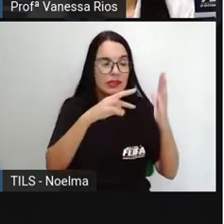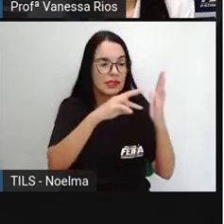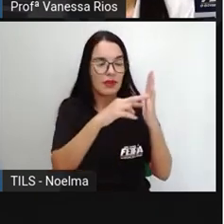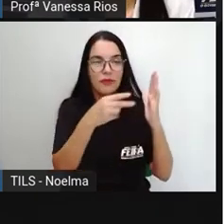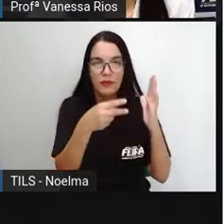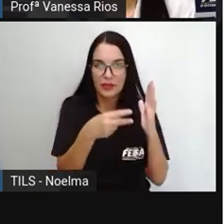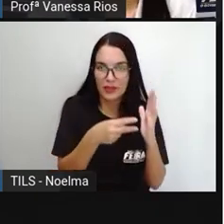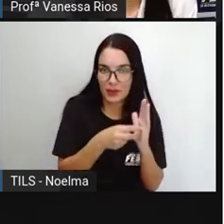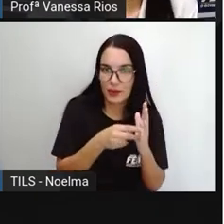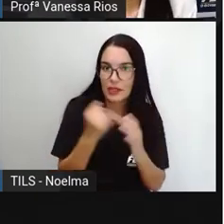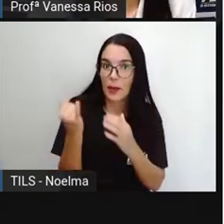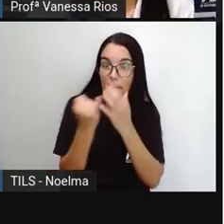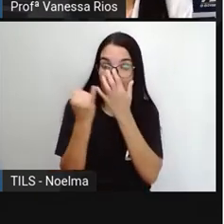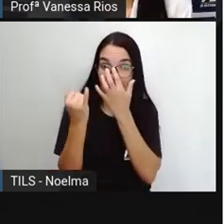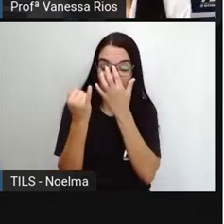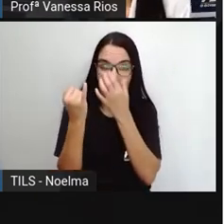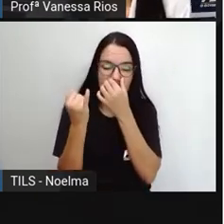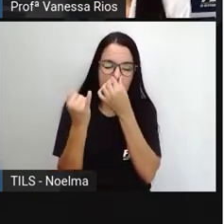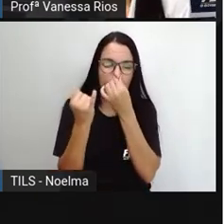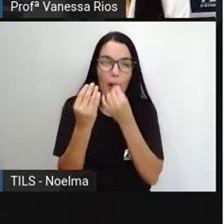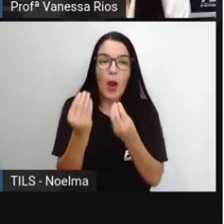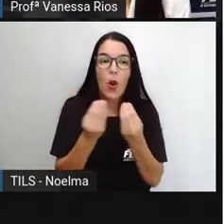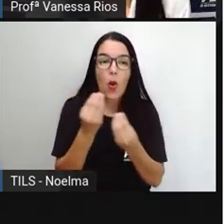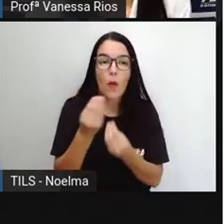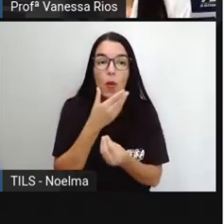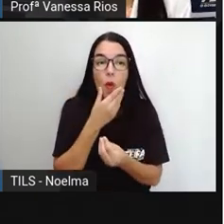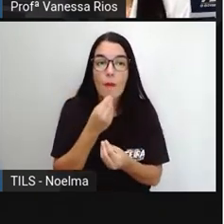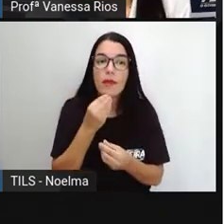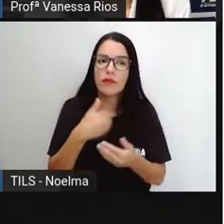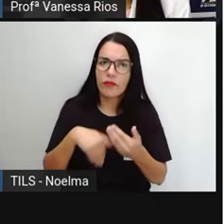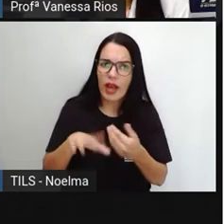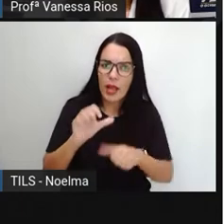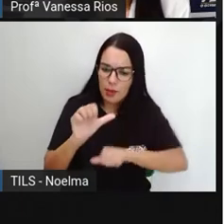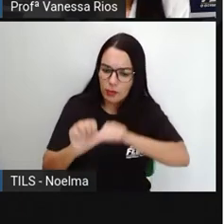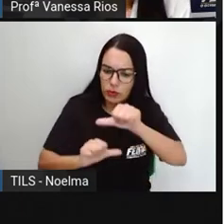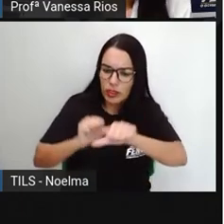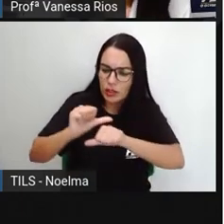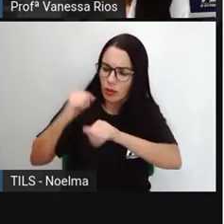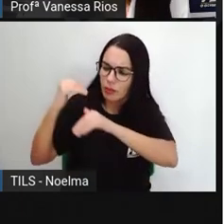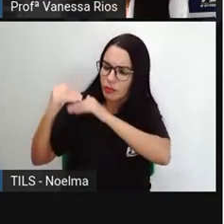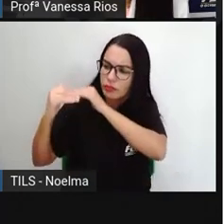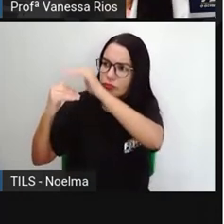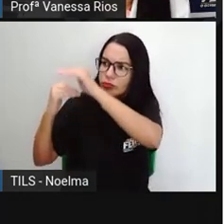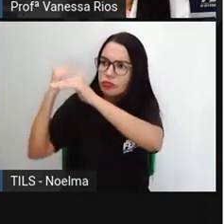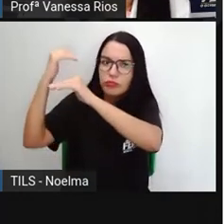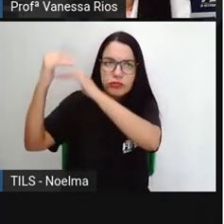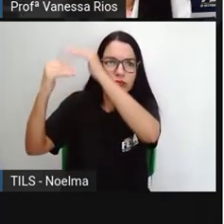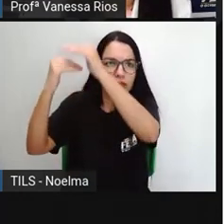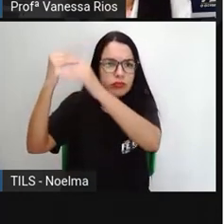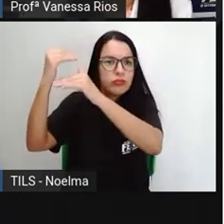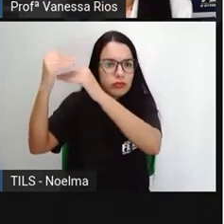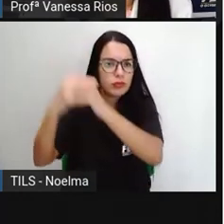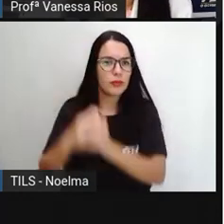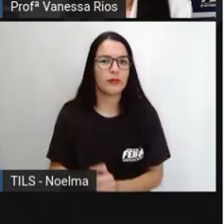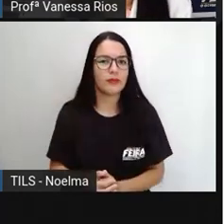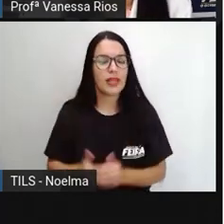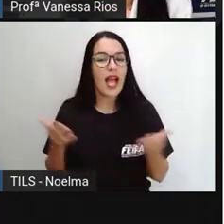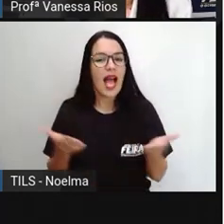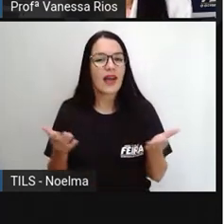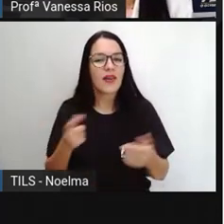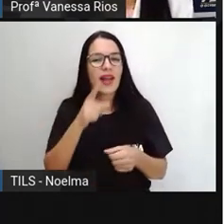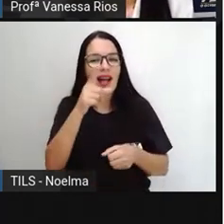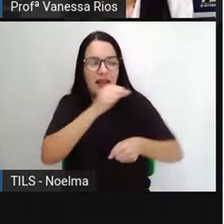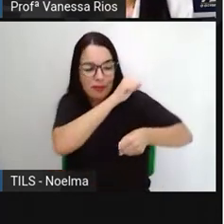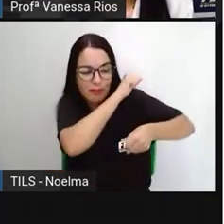que faz a gente observar como o homem, né, vai mudando e vai se transformando no decorrer do tempo. E aí chega